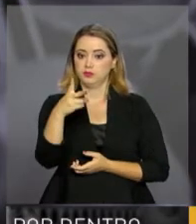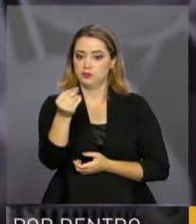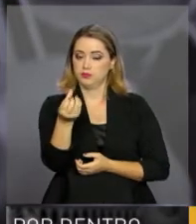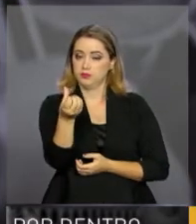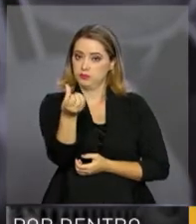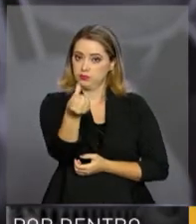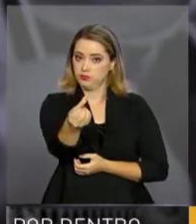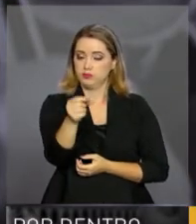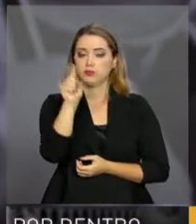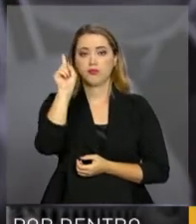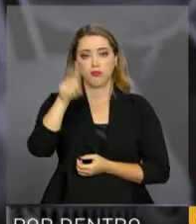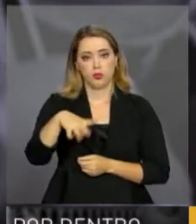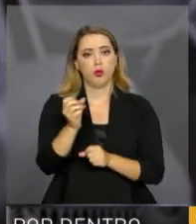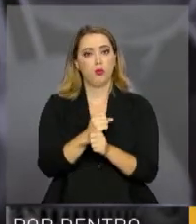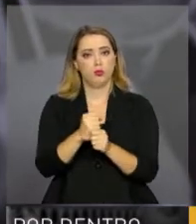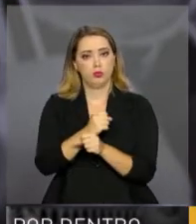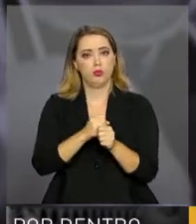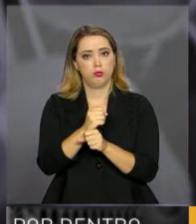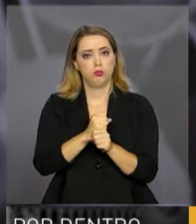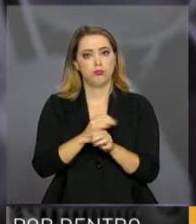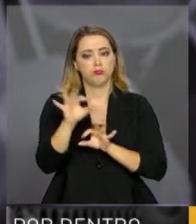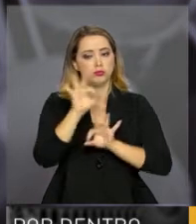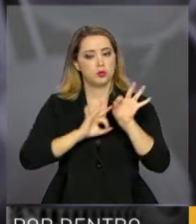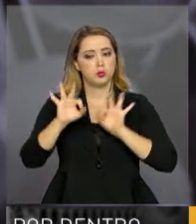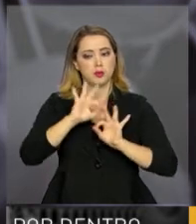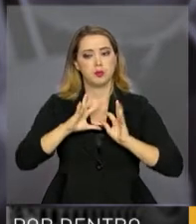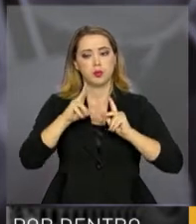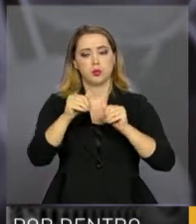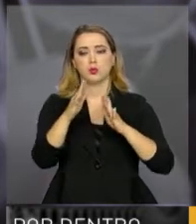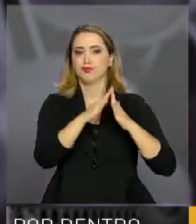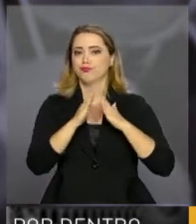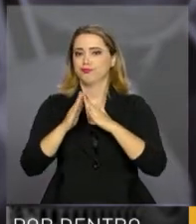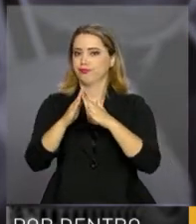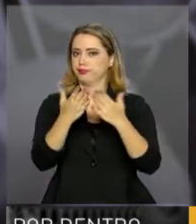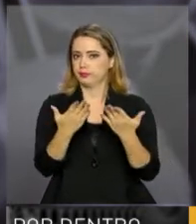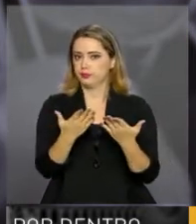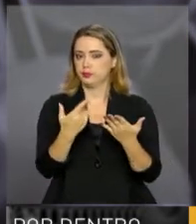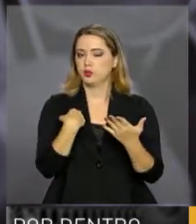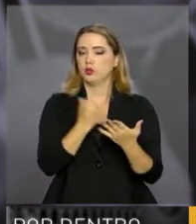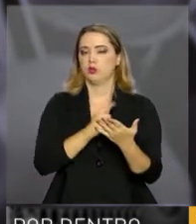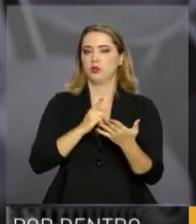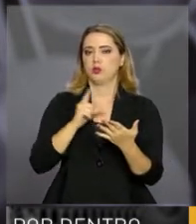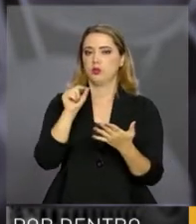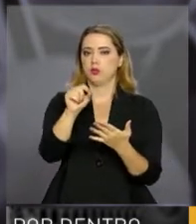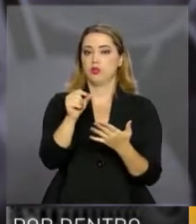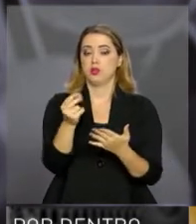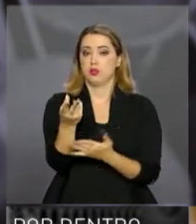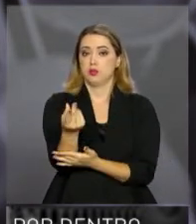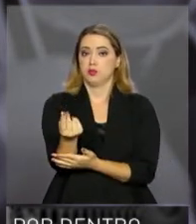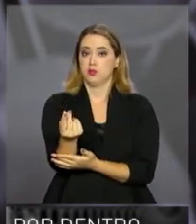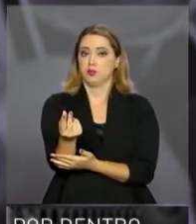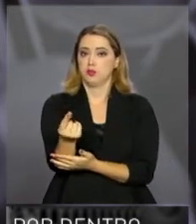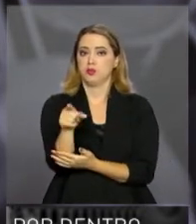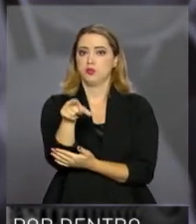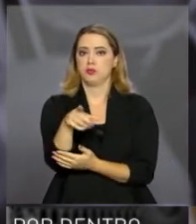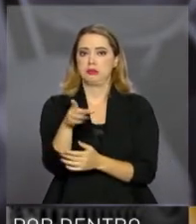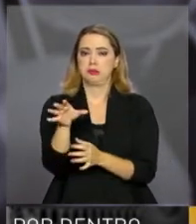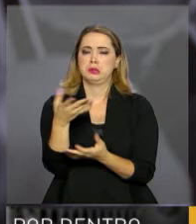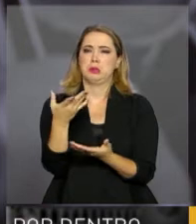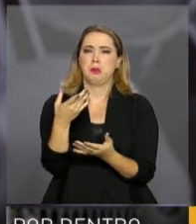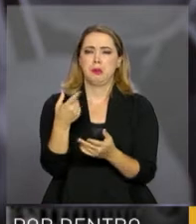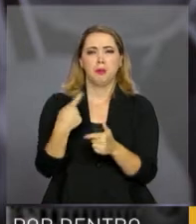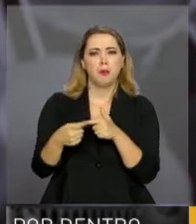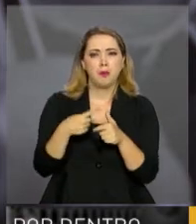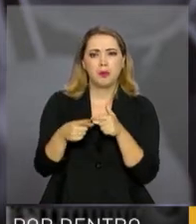2016 foi o ano de colocar a casa em ordem. Nós tínhamos, em especial no campo das finanças, uma desorganização